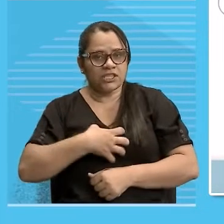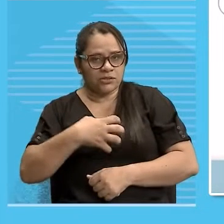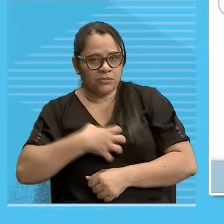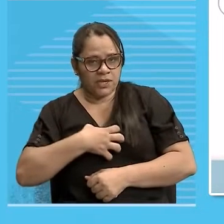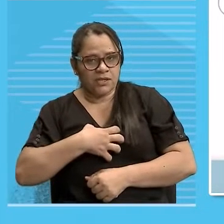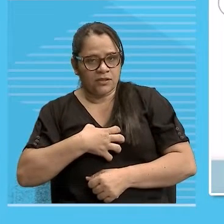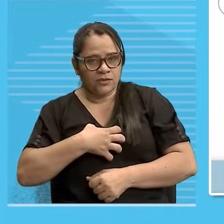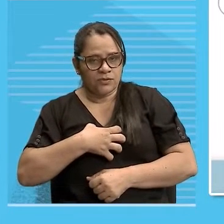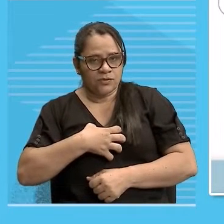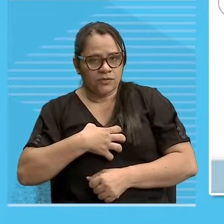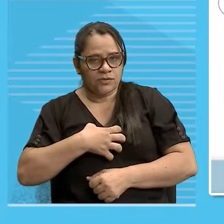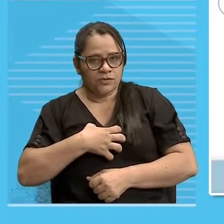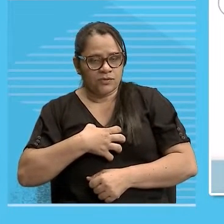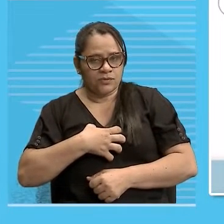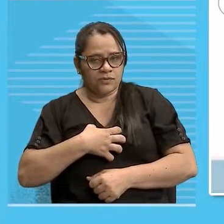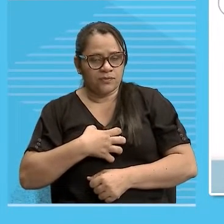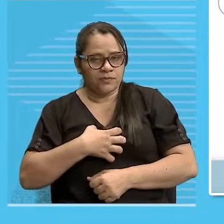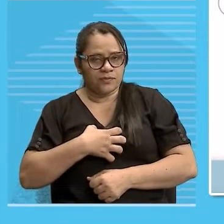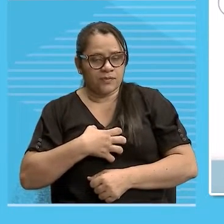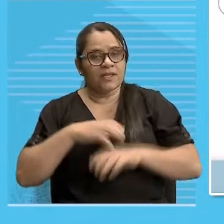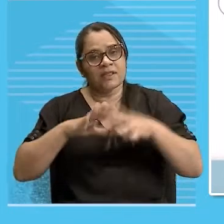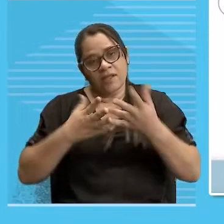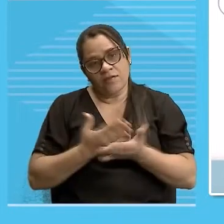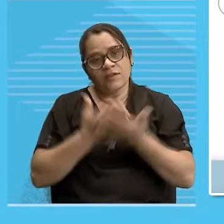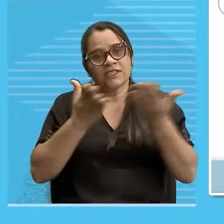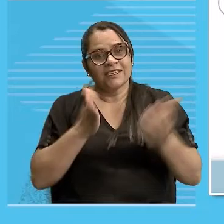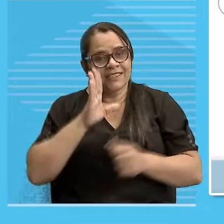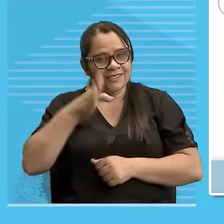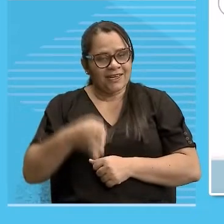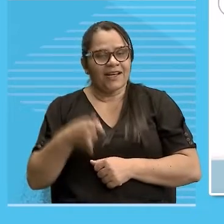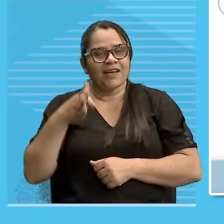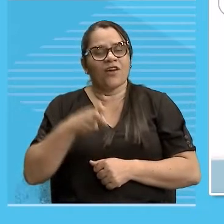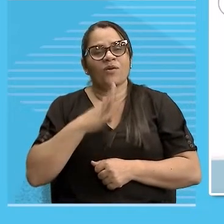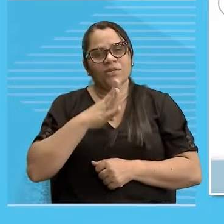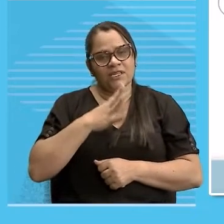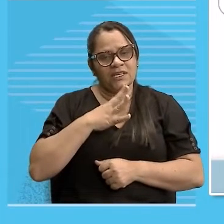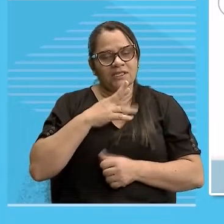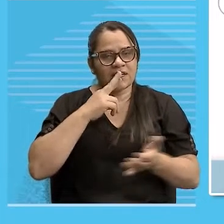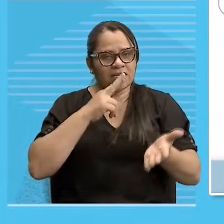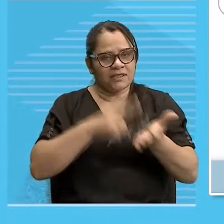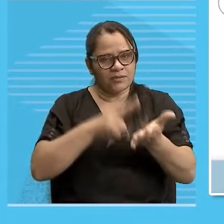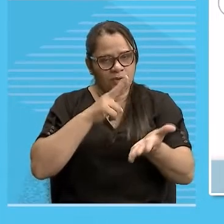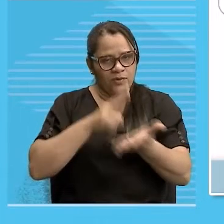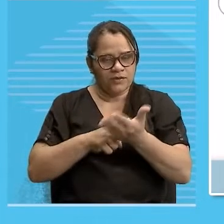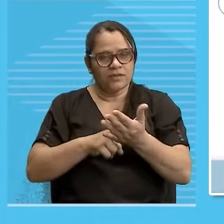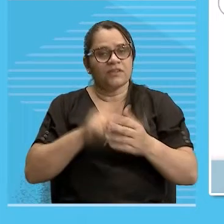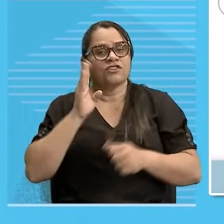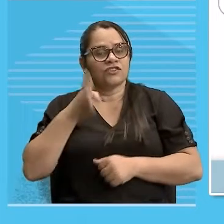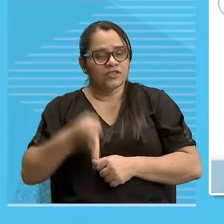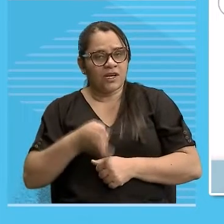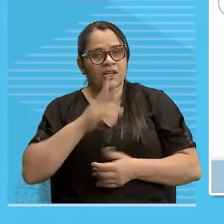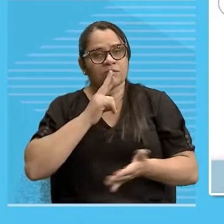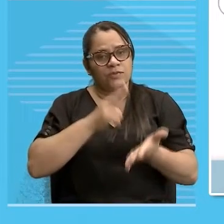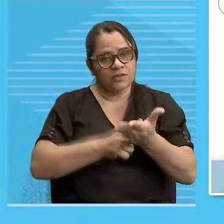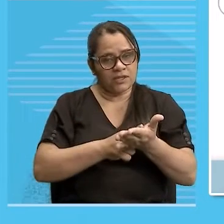Sentimentos. Bom, você já sabe a resposta, né? Nós marcamos várias delas, todas